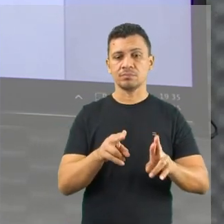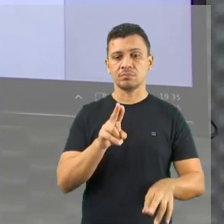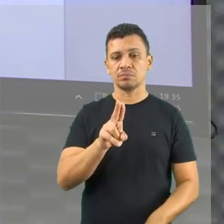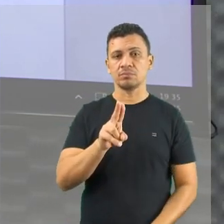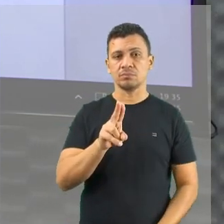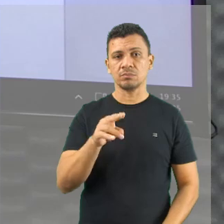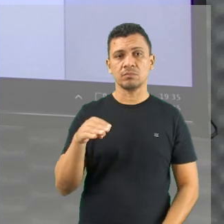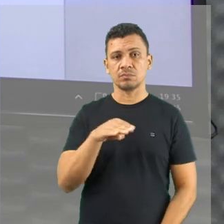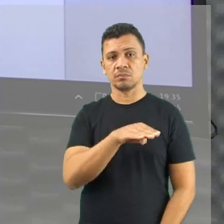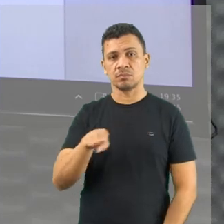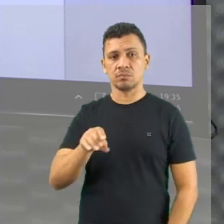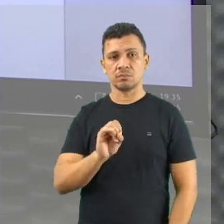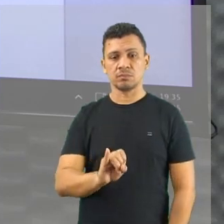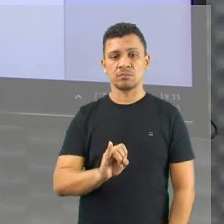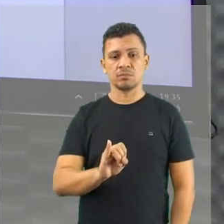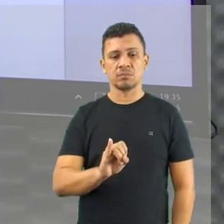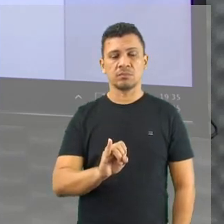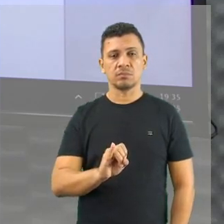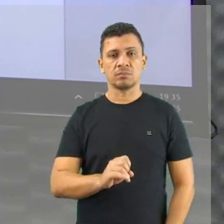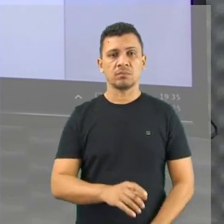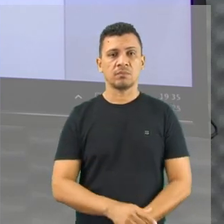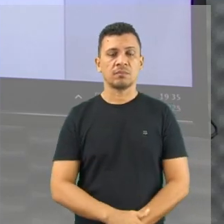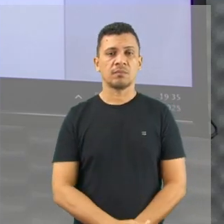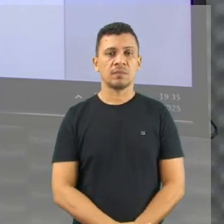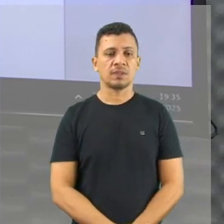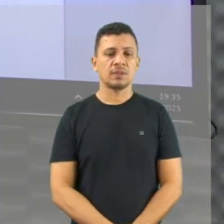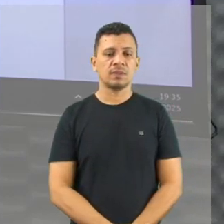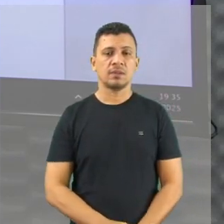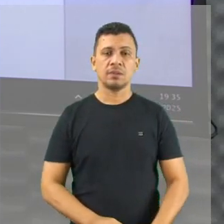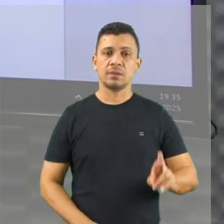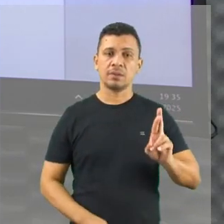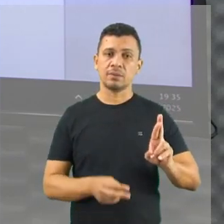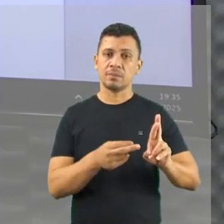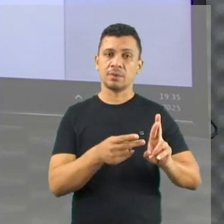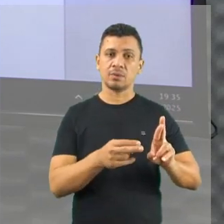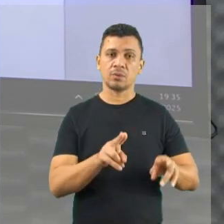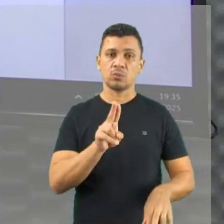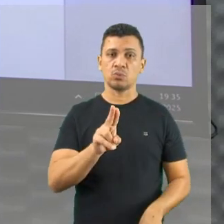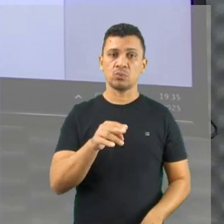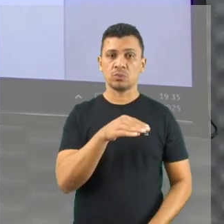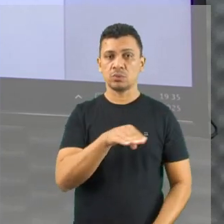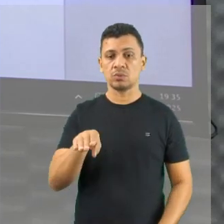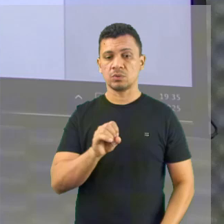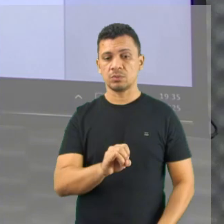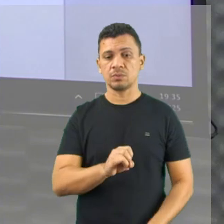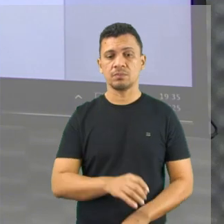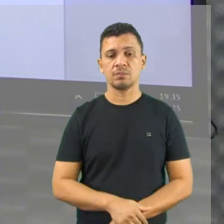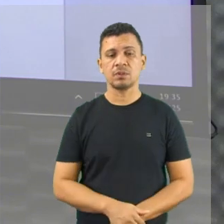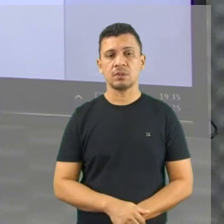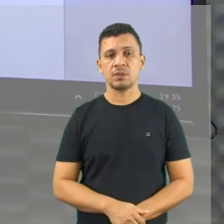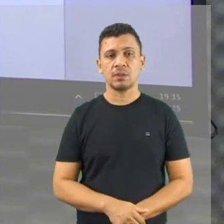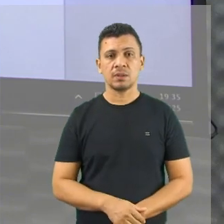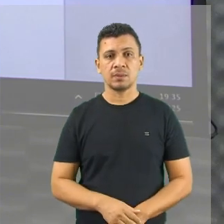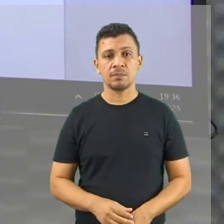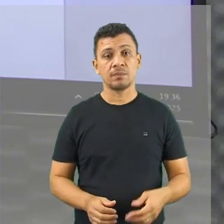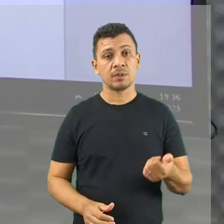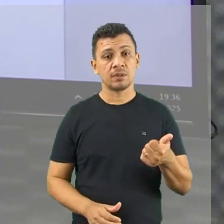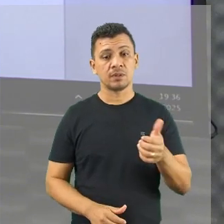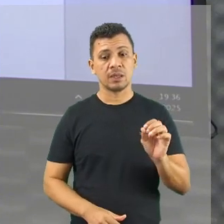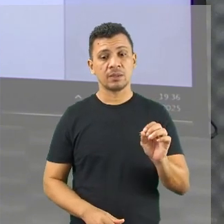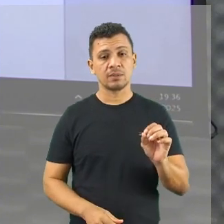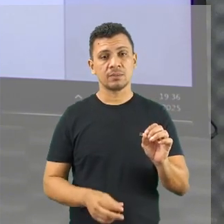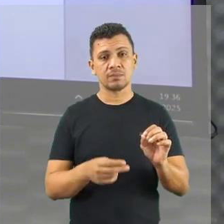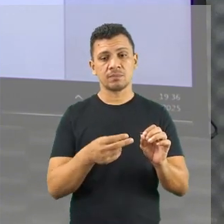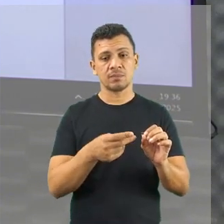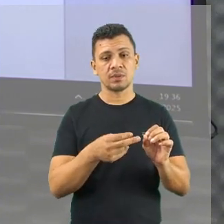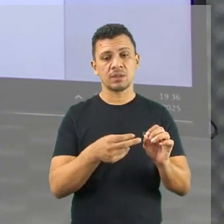sobre I. Certo? R é igual a U sobre I. Então fica 10 igual,